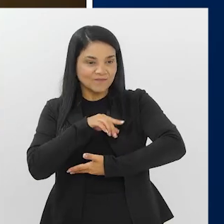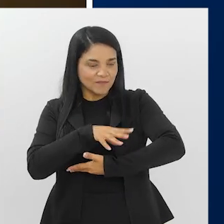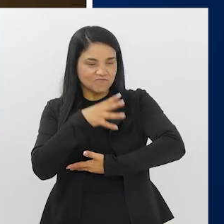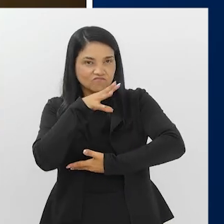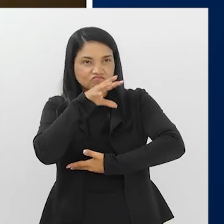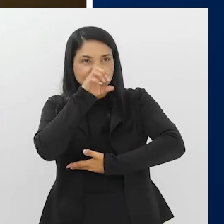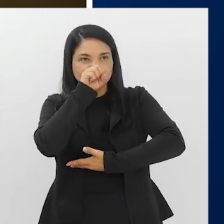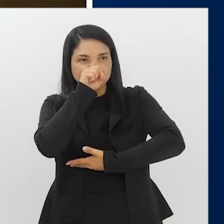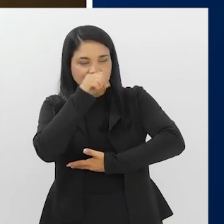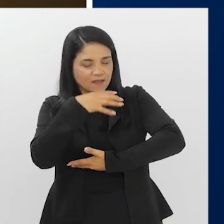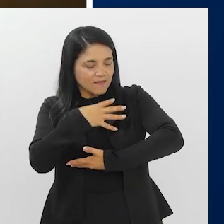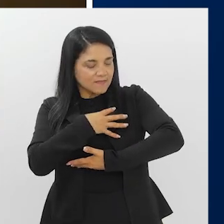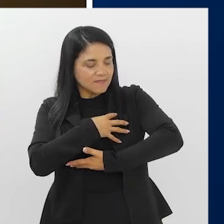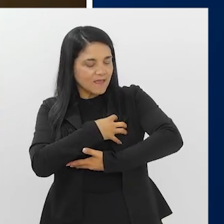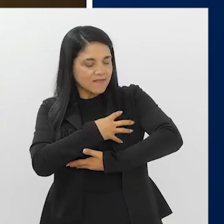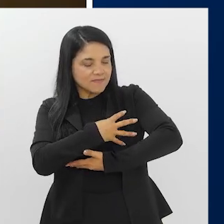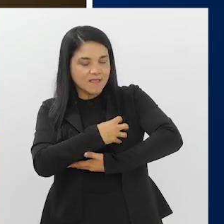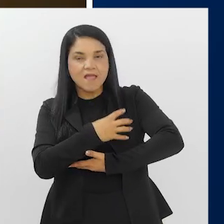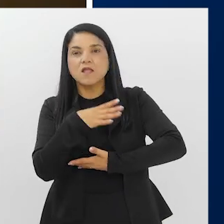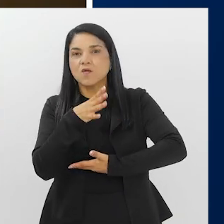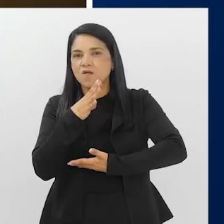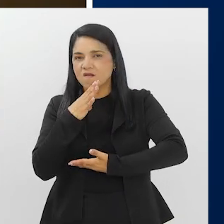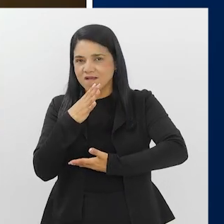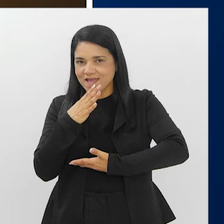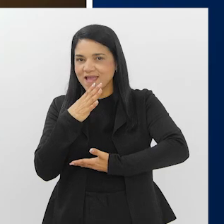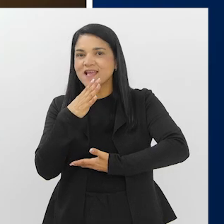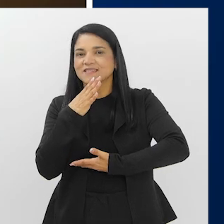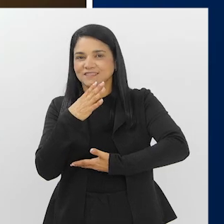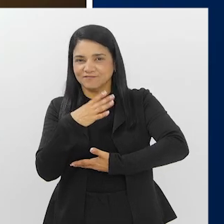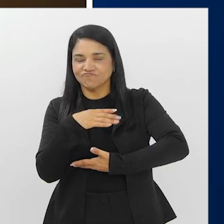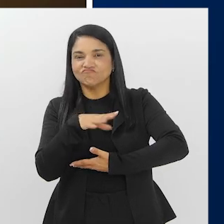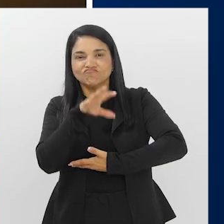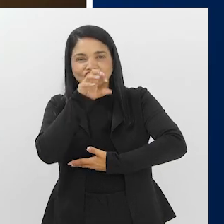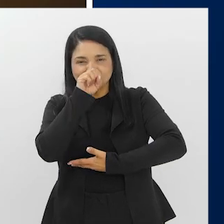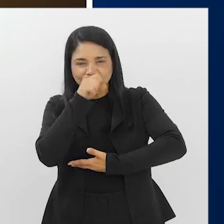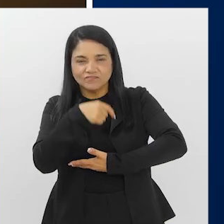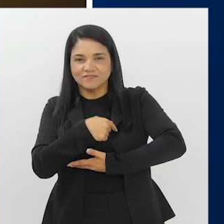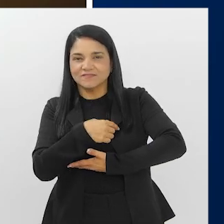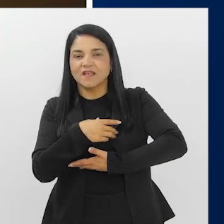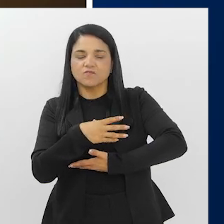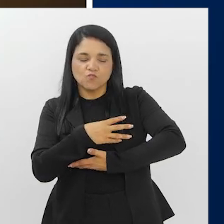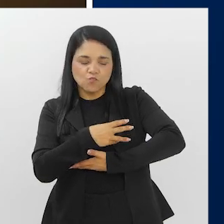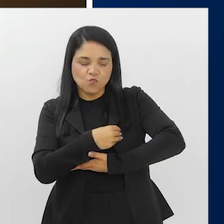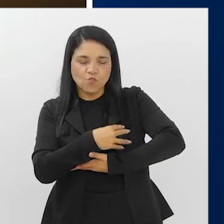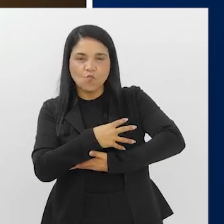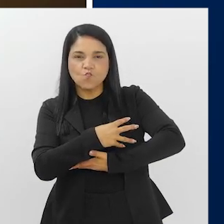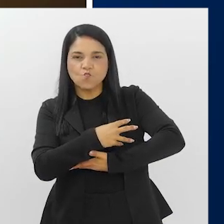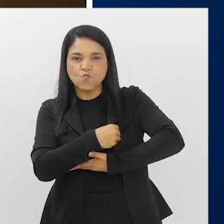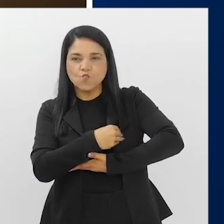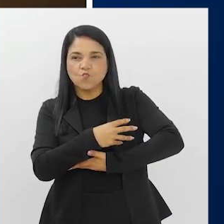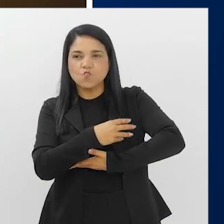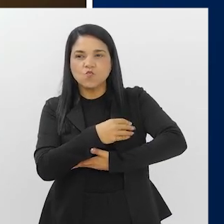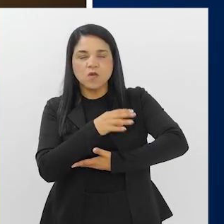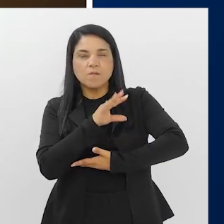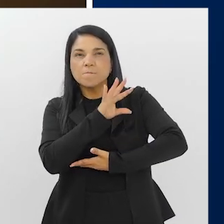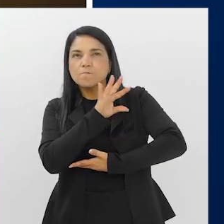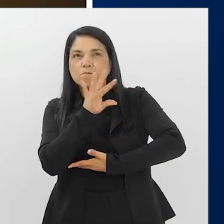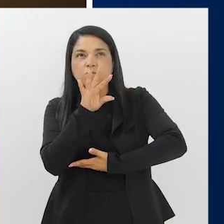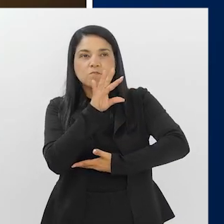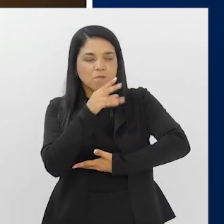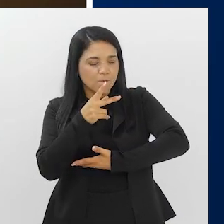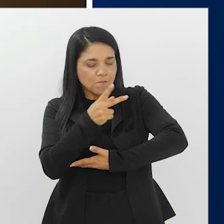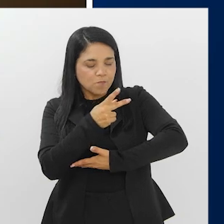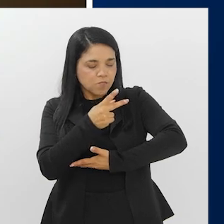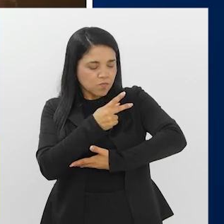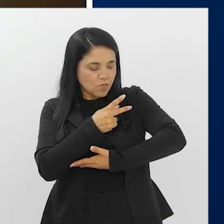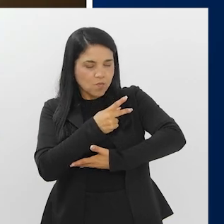esse tato, ele vai reconhecer ali a areola, mamilo, para depois, aos pouquinhos, começar um reflexo de